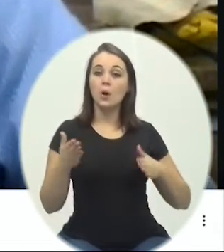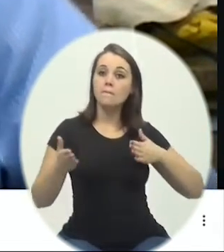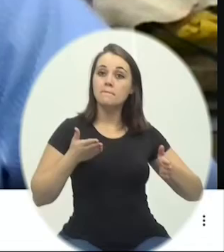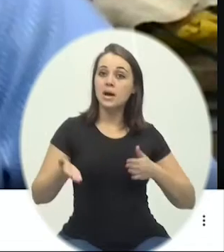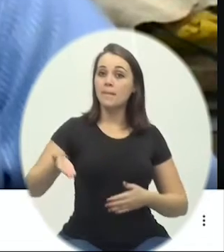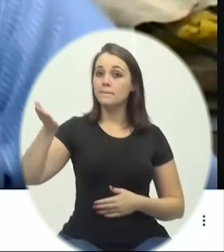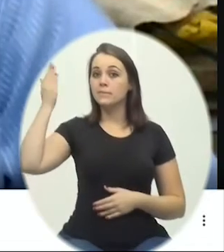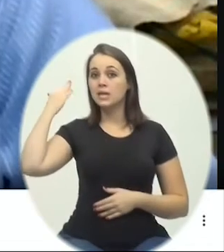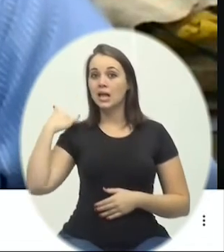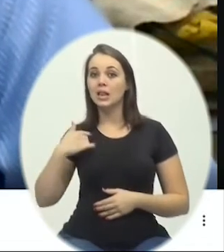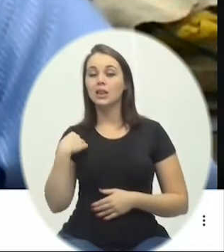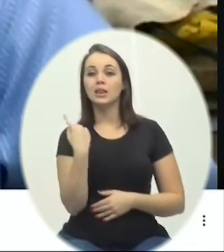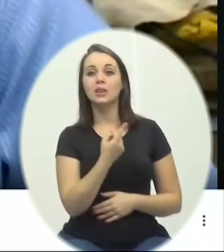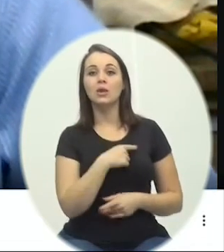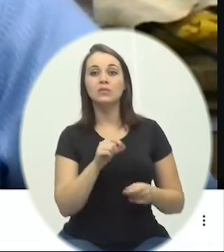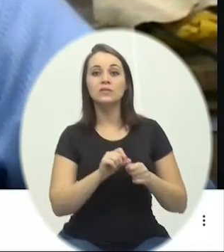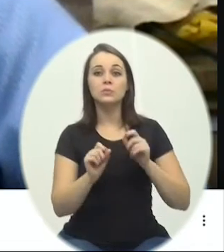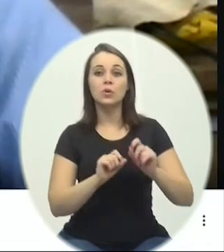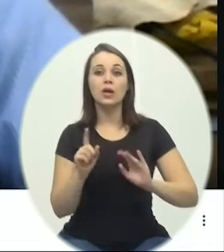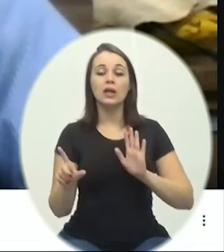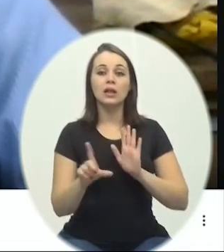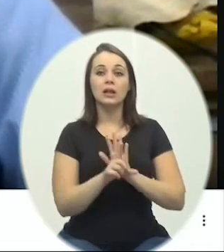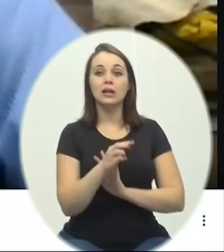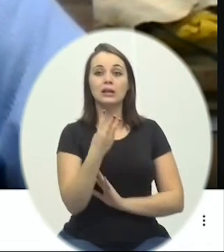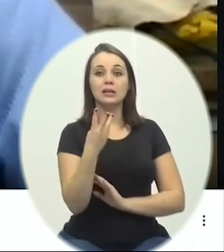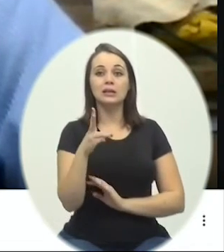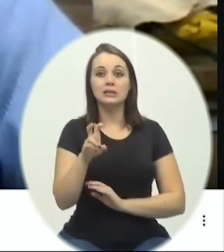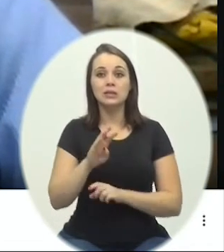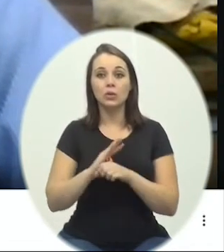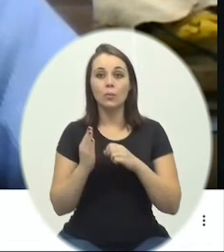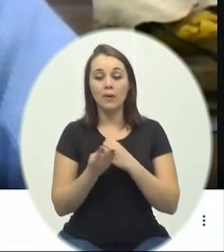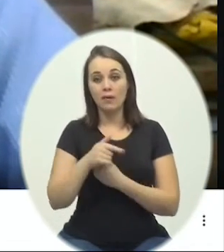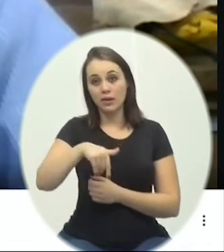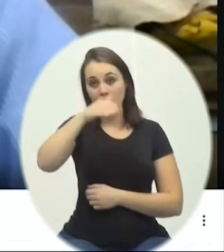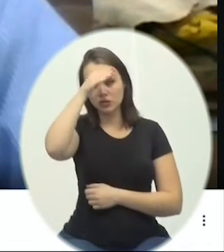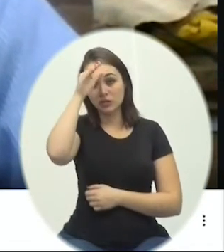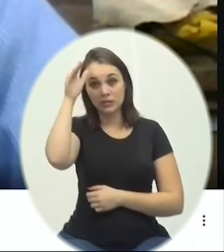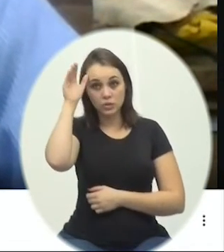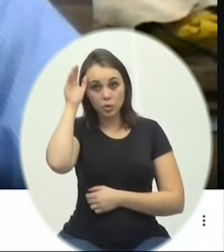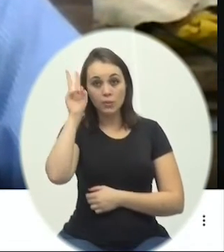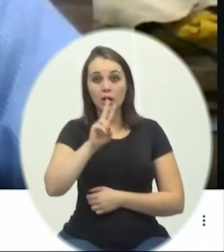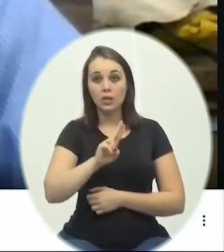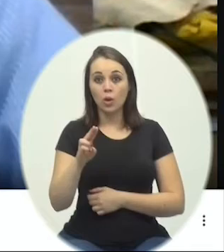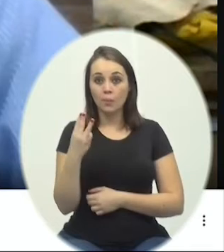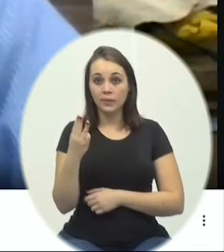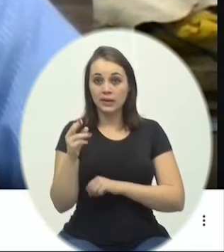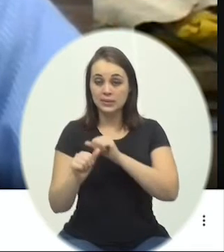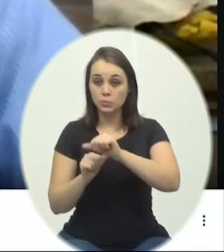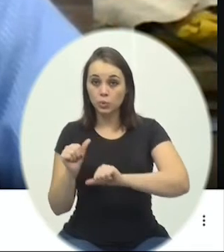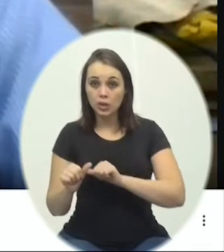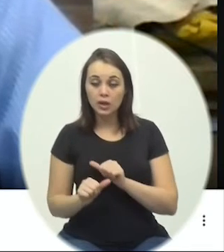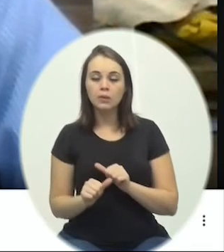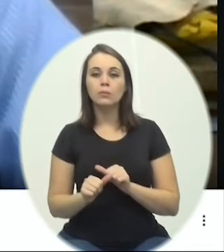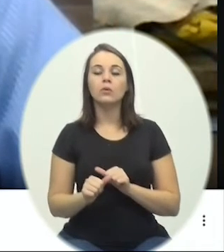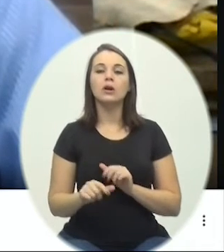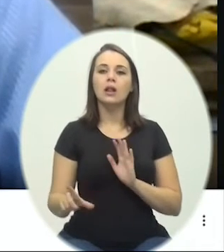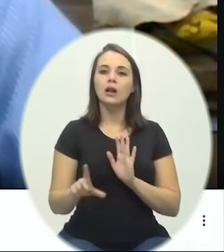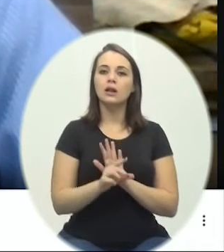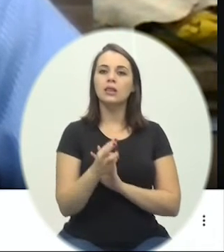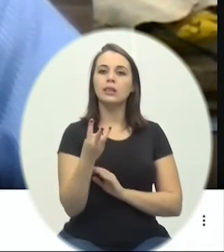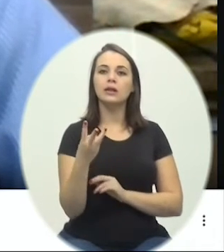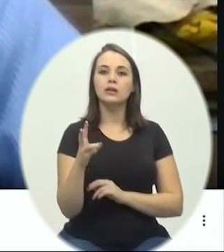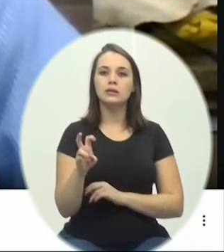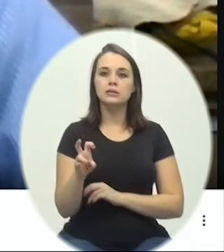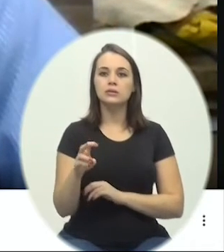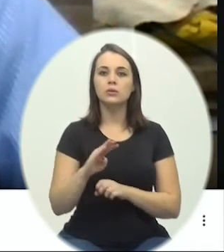passado, nós legalizamos 35 bairros de Criciúma, trocamos o nome de 3, né? E legalizamos 35 bairros, o Capão